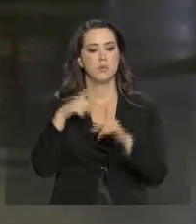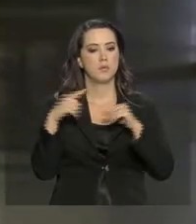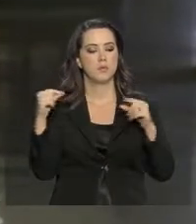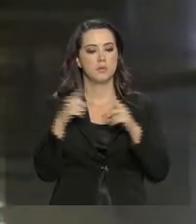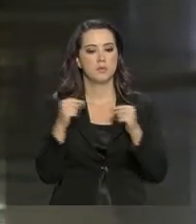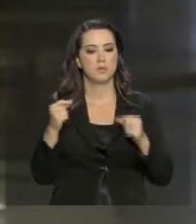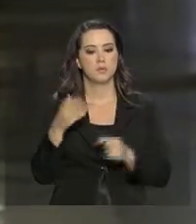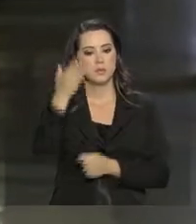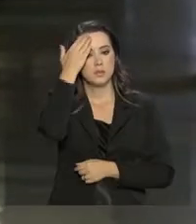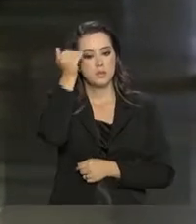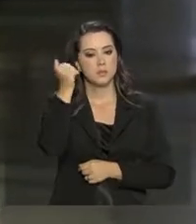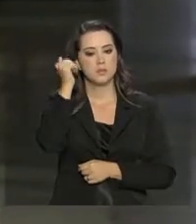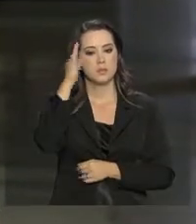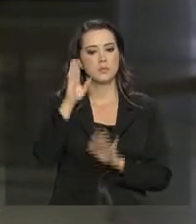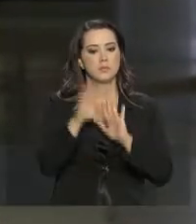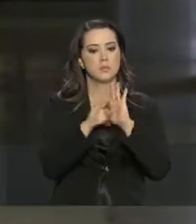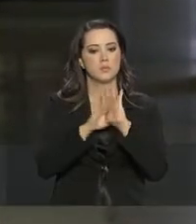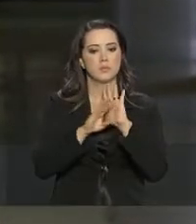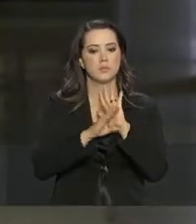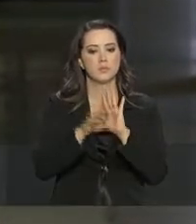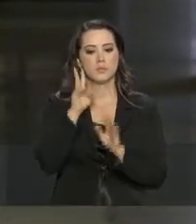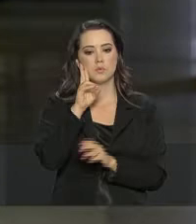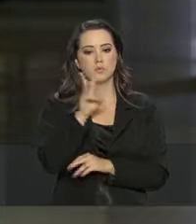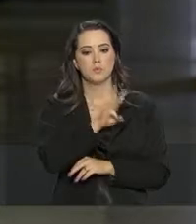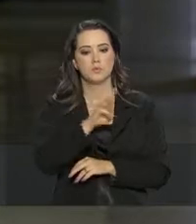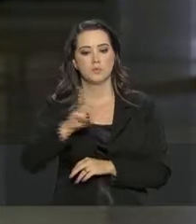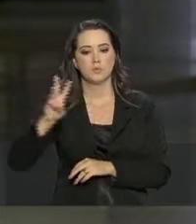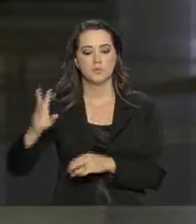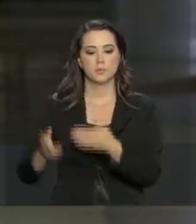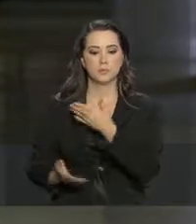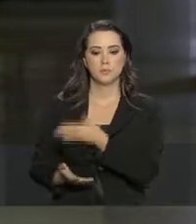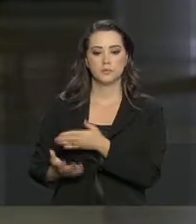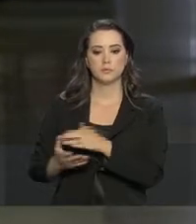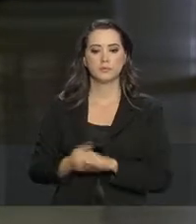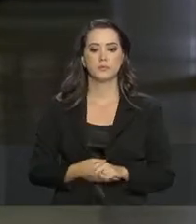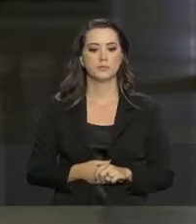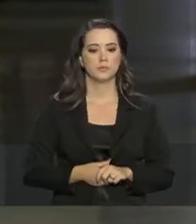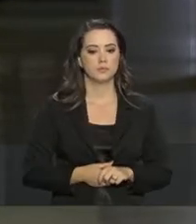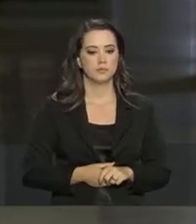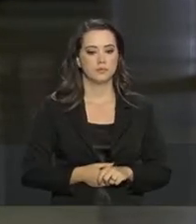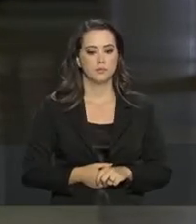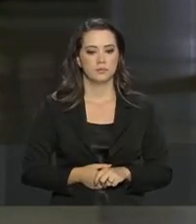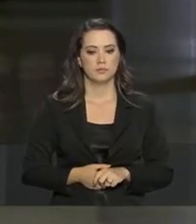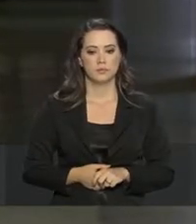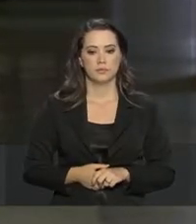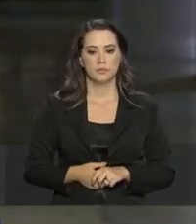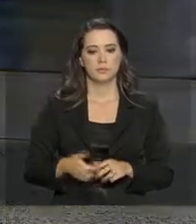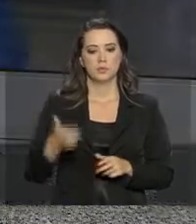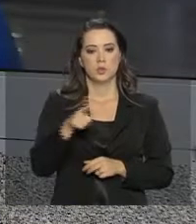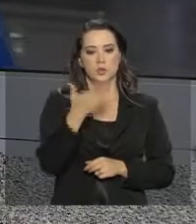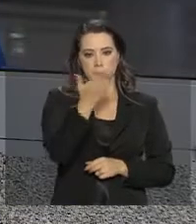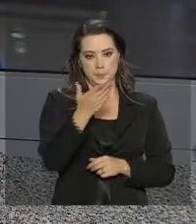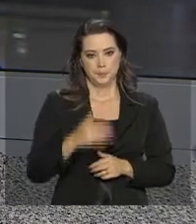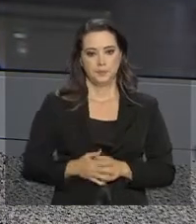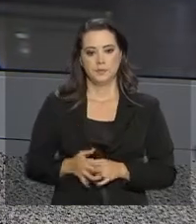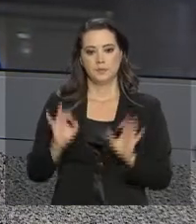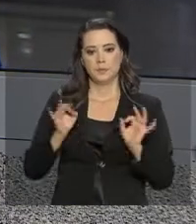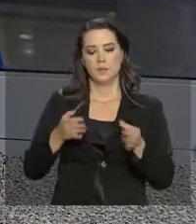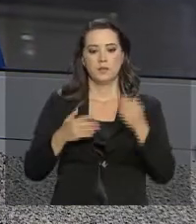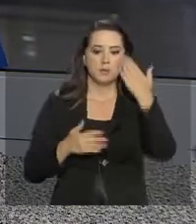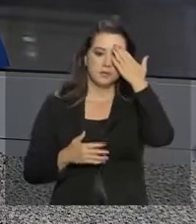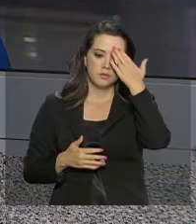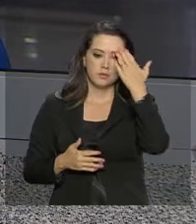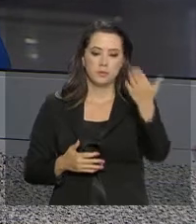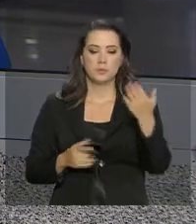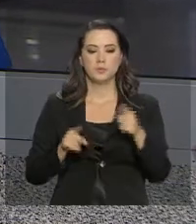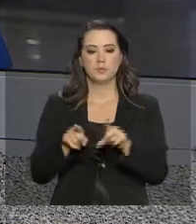para saber mais sobre o programa basta acessar o site viva voluntário ponto org eu volto com você roberto tá certo pablo